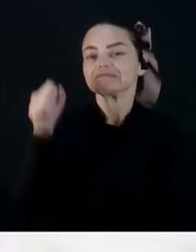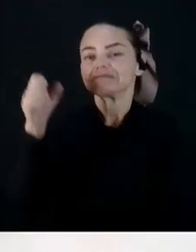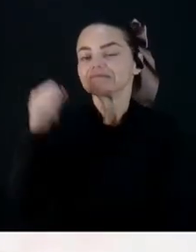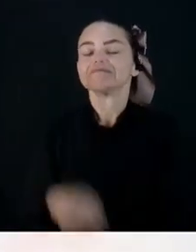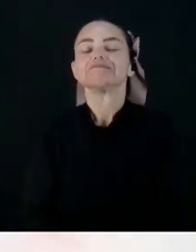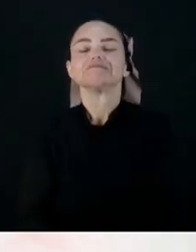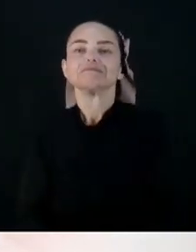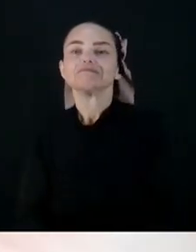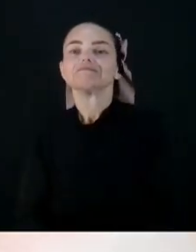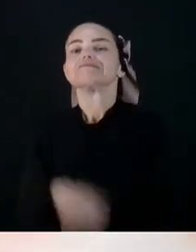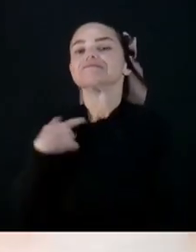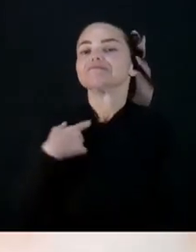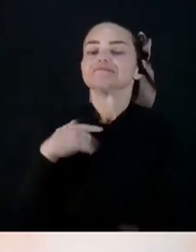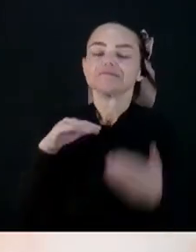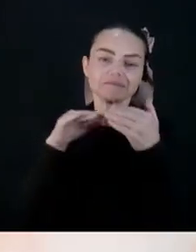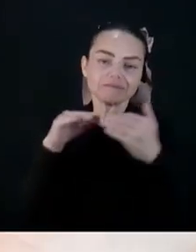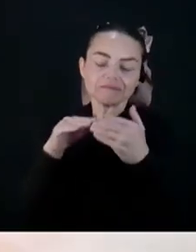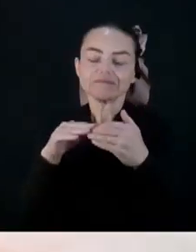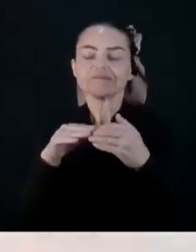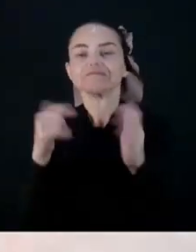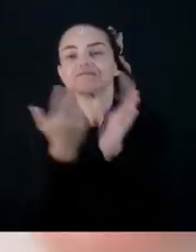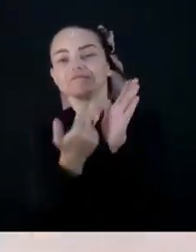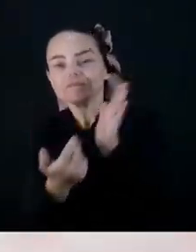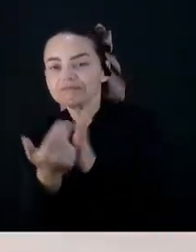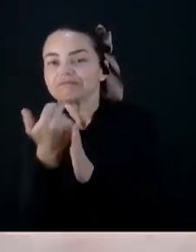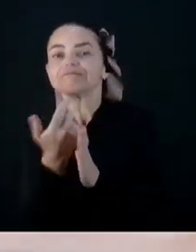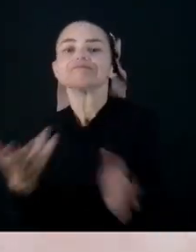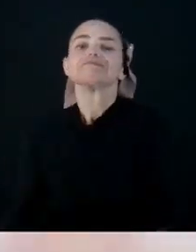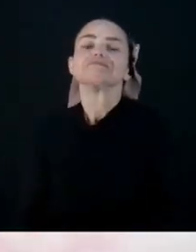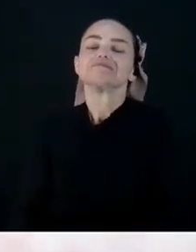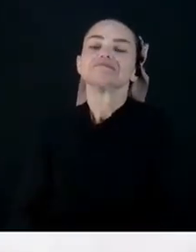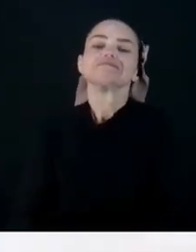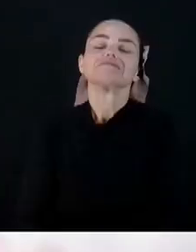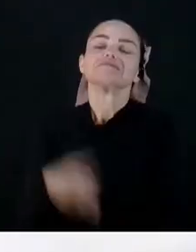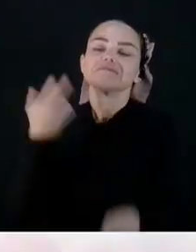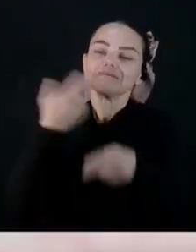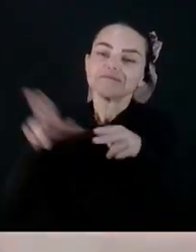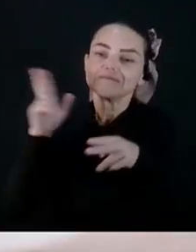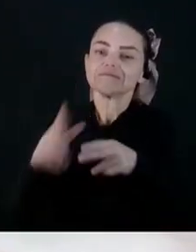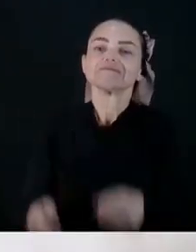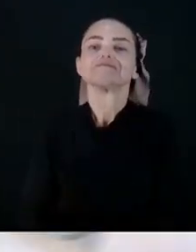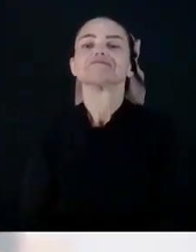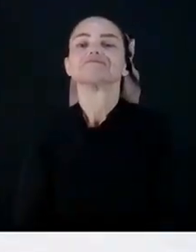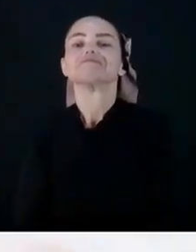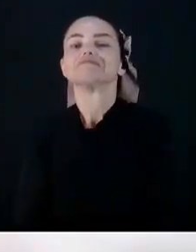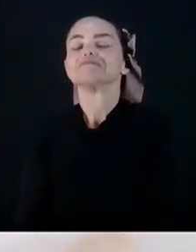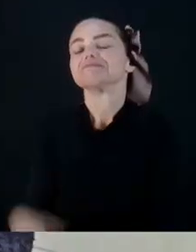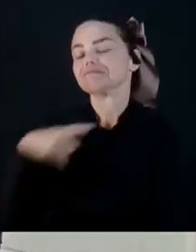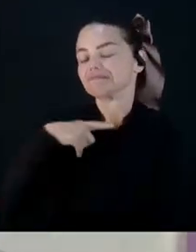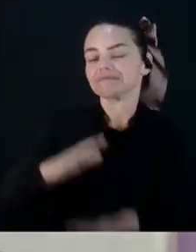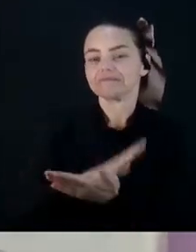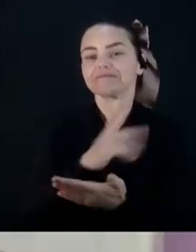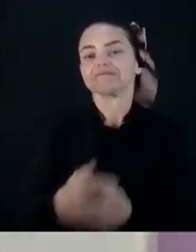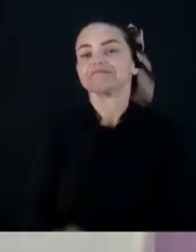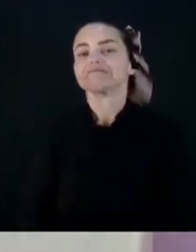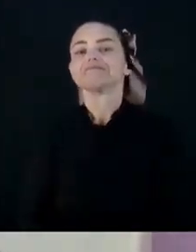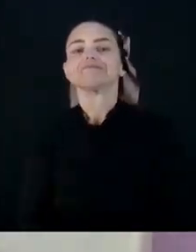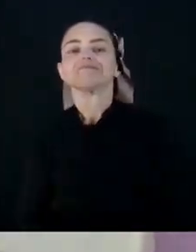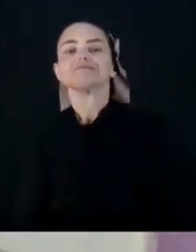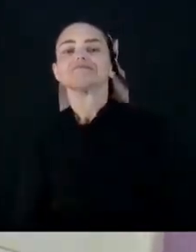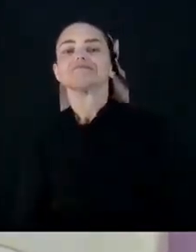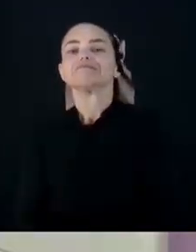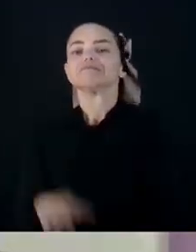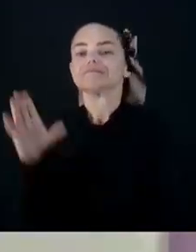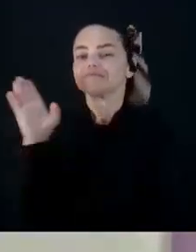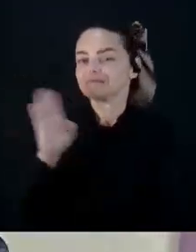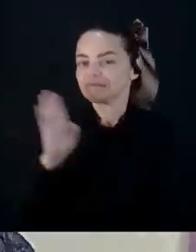no tom do tecido ou uma bem neutra, né? Existem algumas linhas coringas, que nem o bege, o cinza é